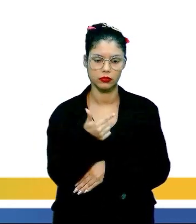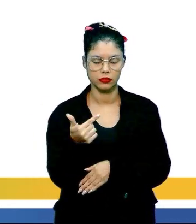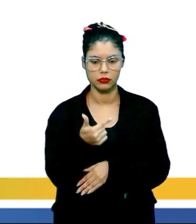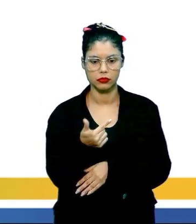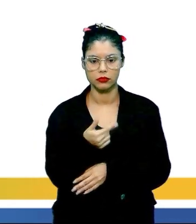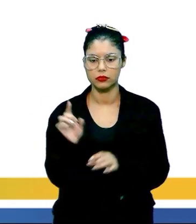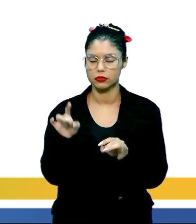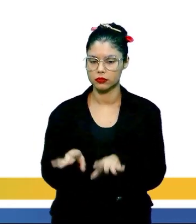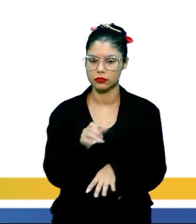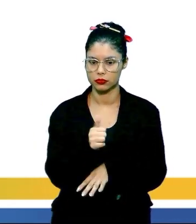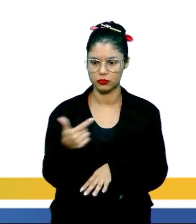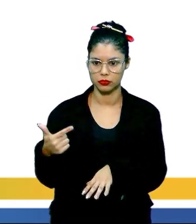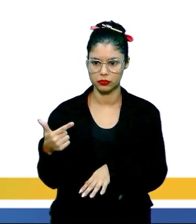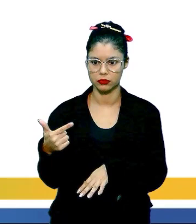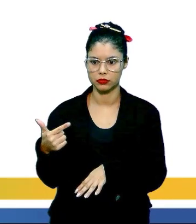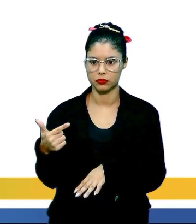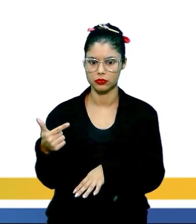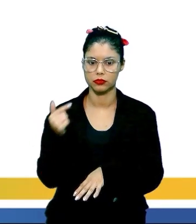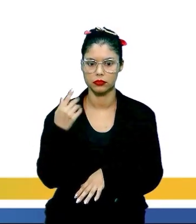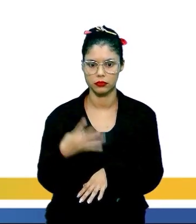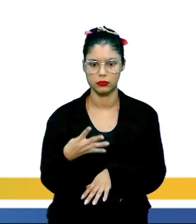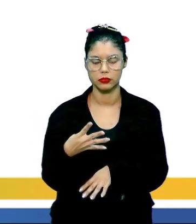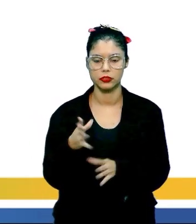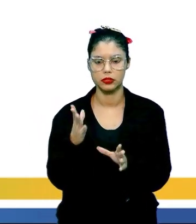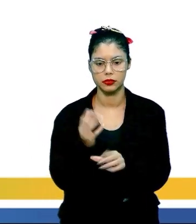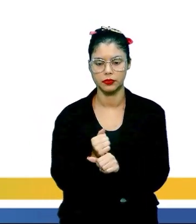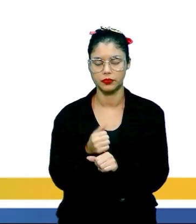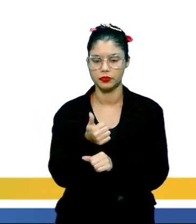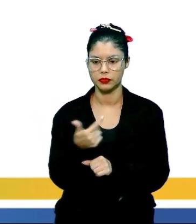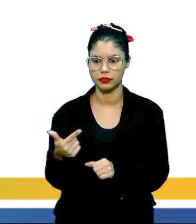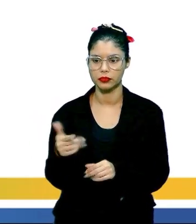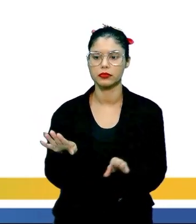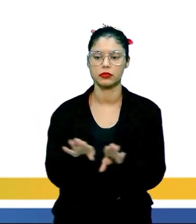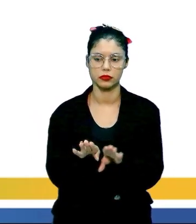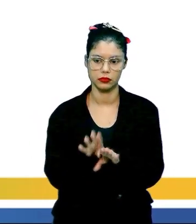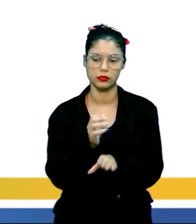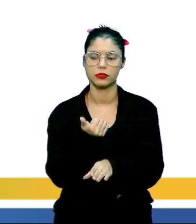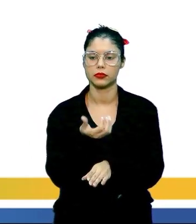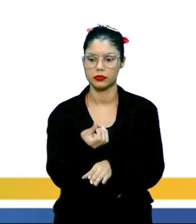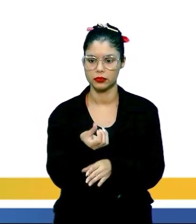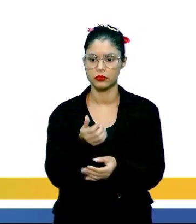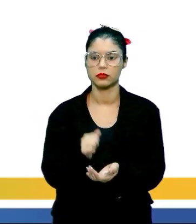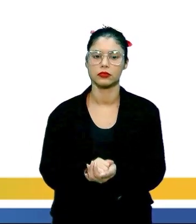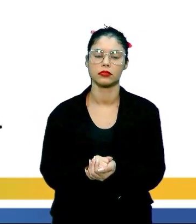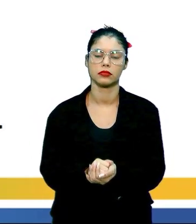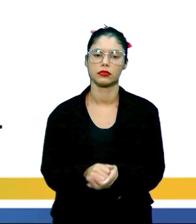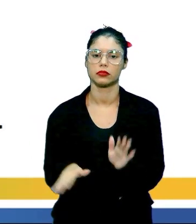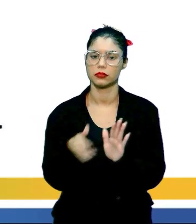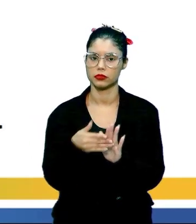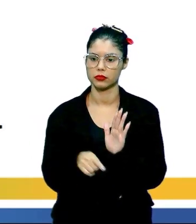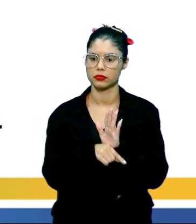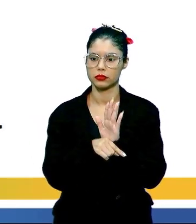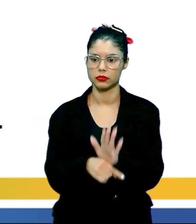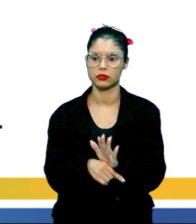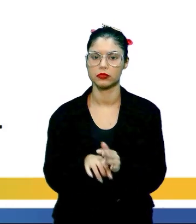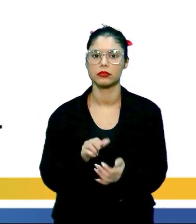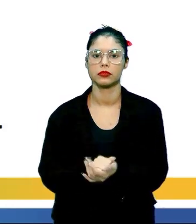o penúltimo, tá? Que é 4 mais 12, também dá 16. É isso que está dizendo a propriedade, tá?